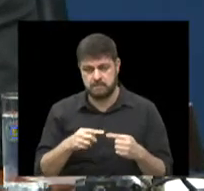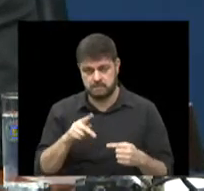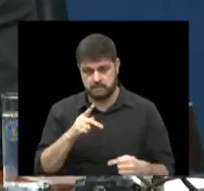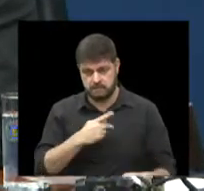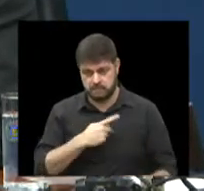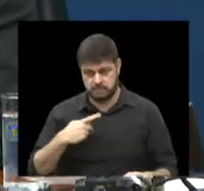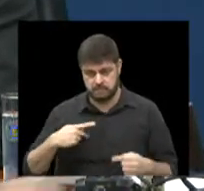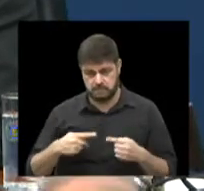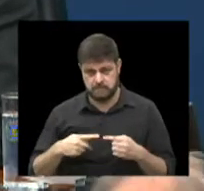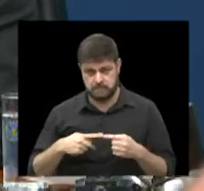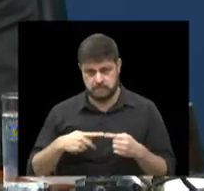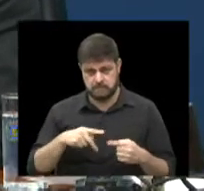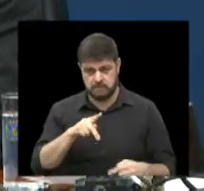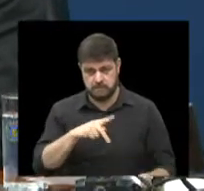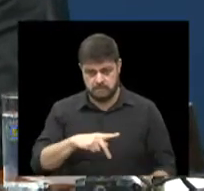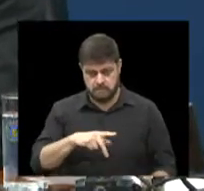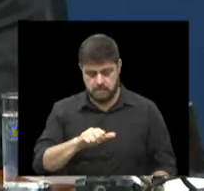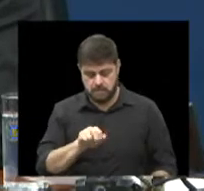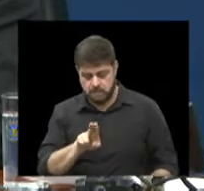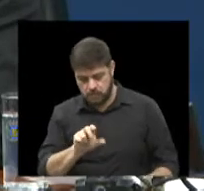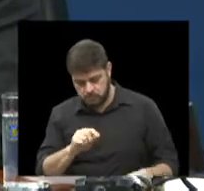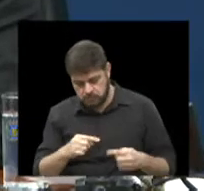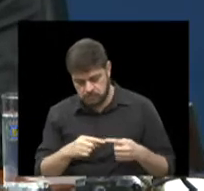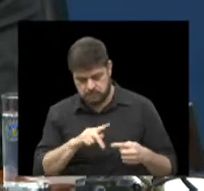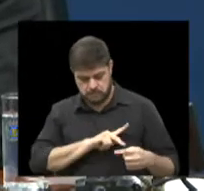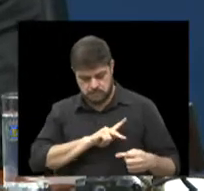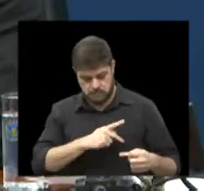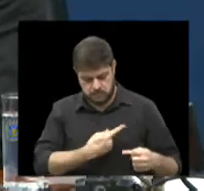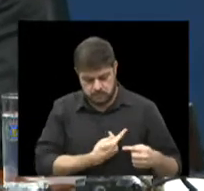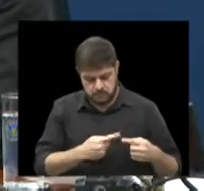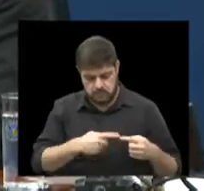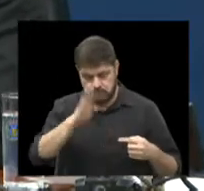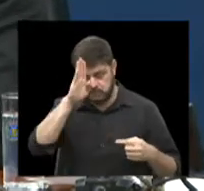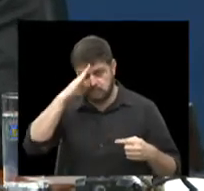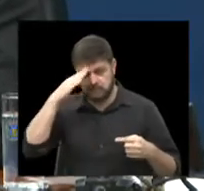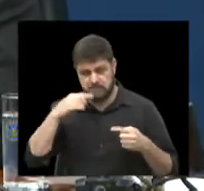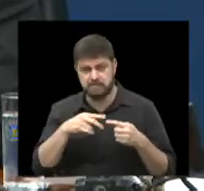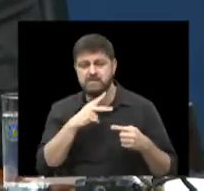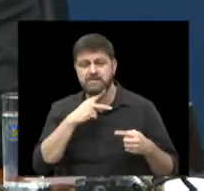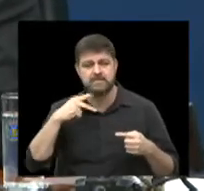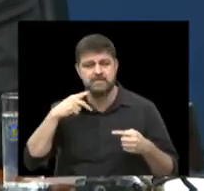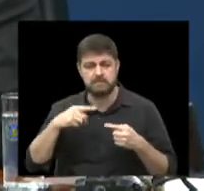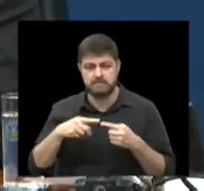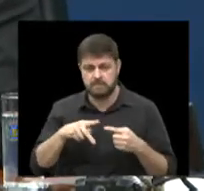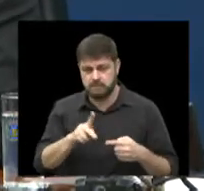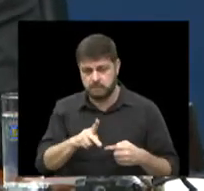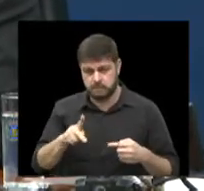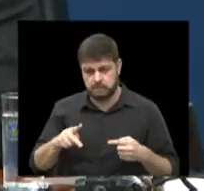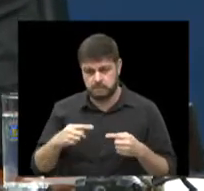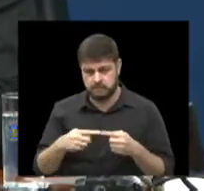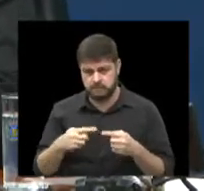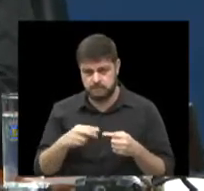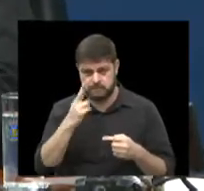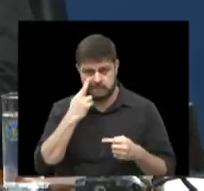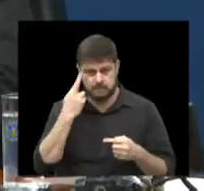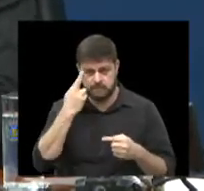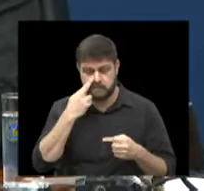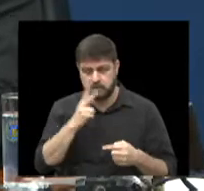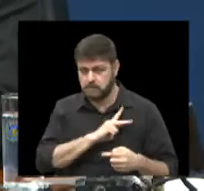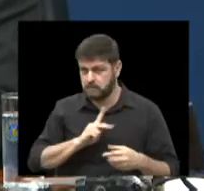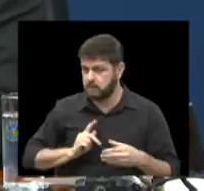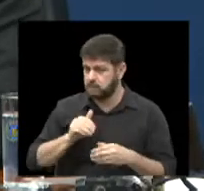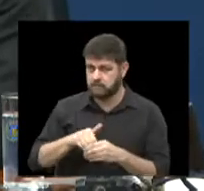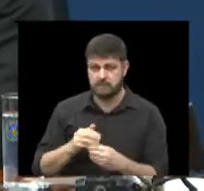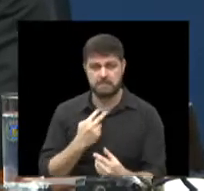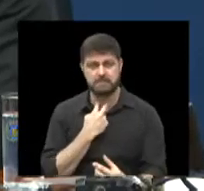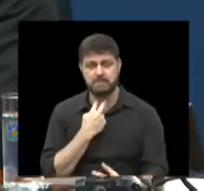Elias Azevedo, sim. Paulo Galtério, sim. Paulo Haddad, sim. Pedro Tourinho, sim. Permínio Monteiro, sim. Professor Alberto, sim. Rafa Zimbaldi, preside a sessão,